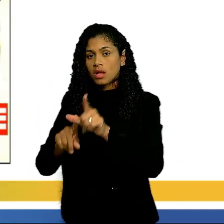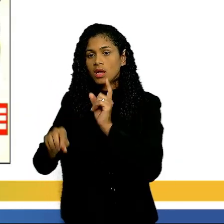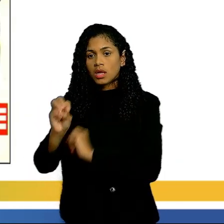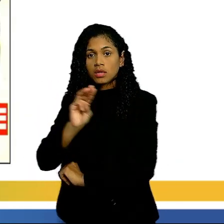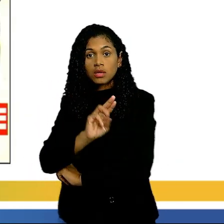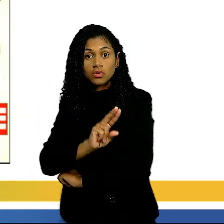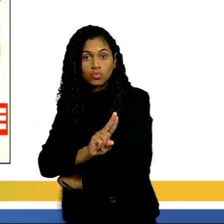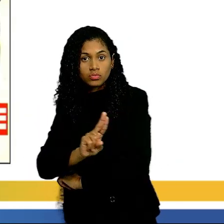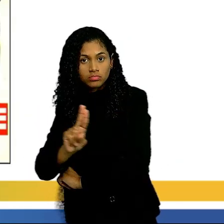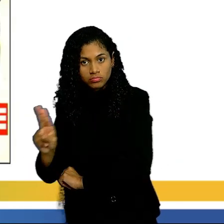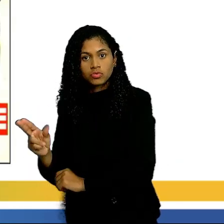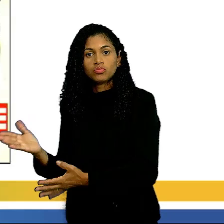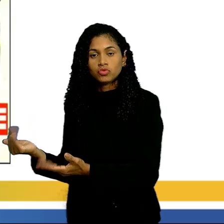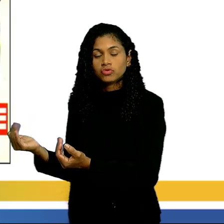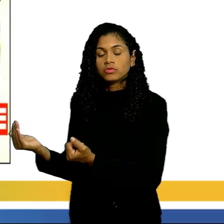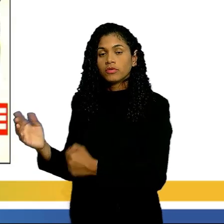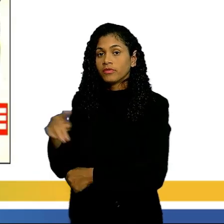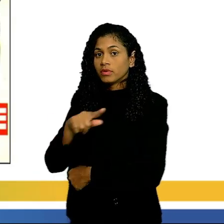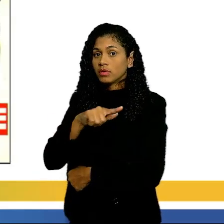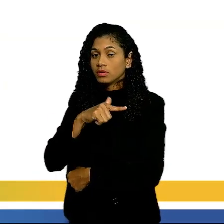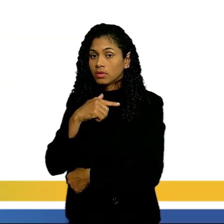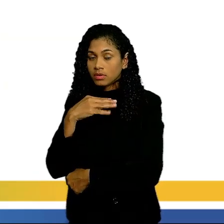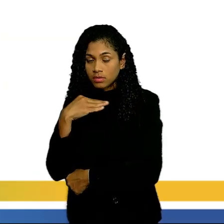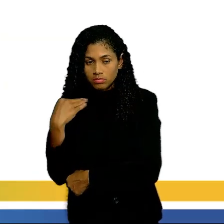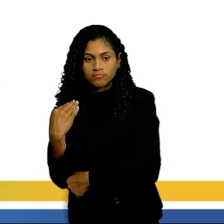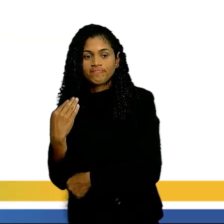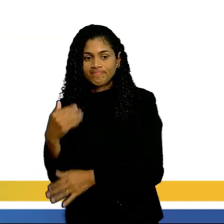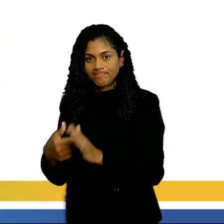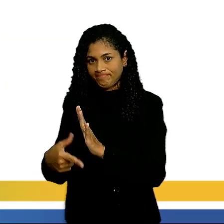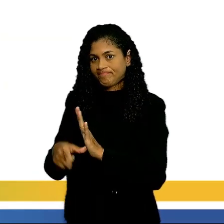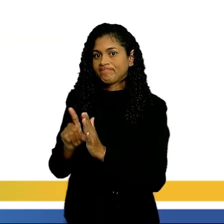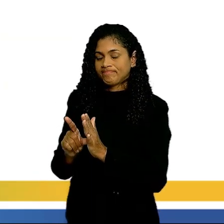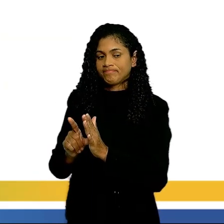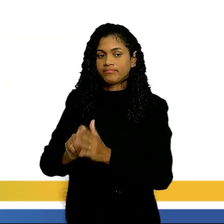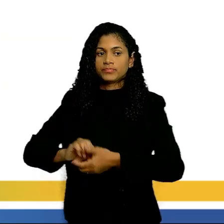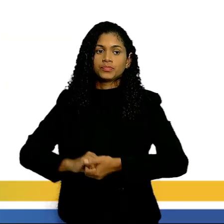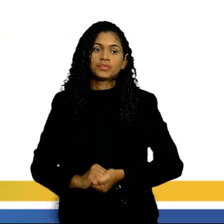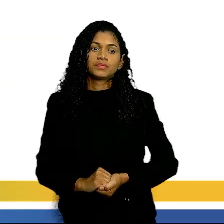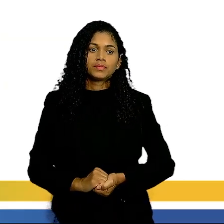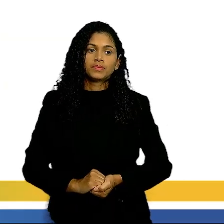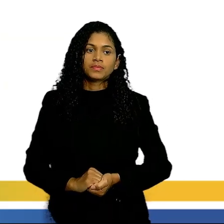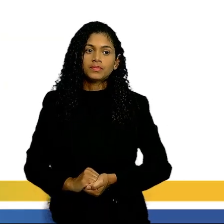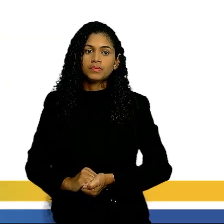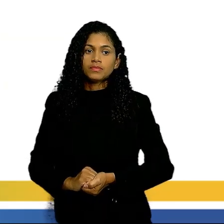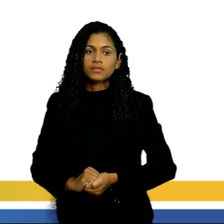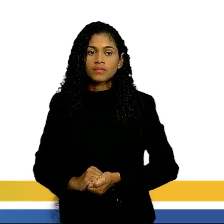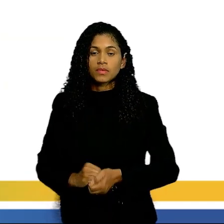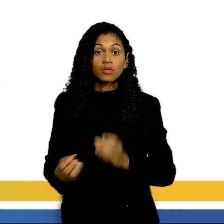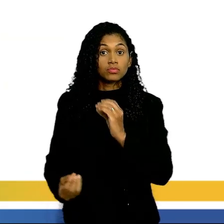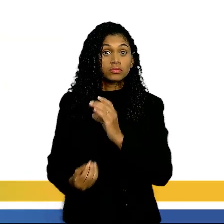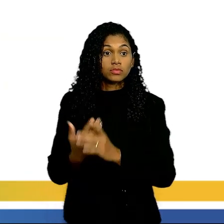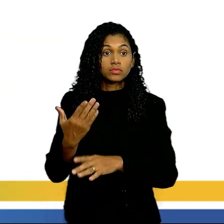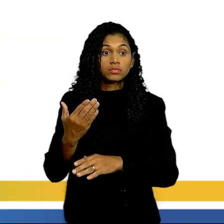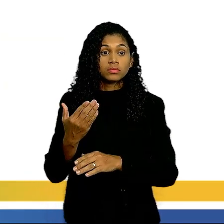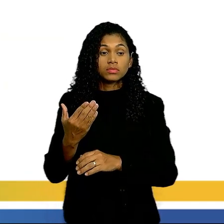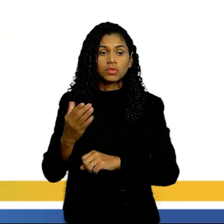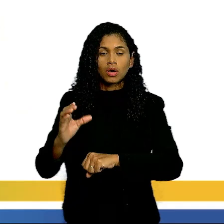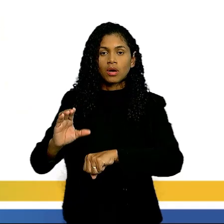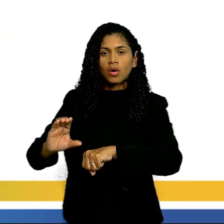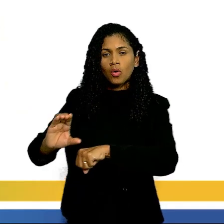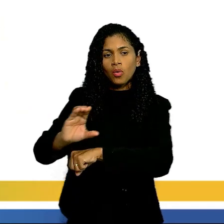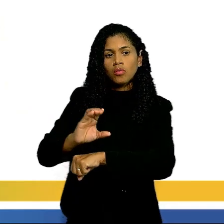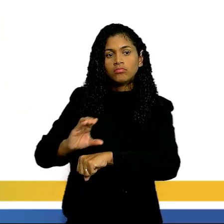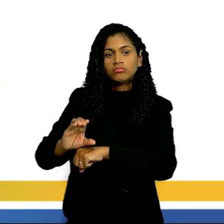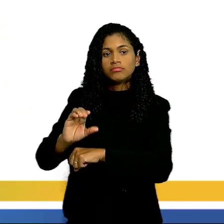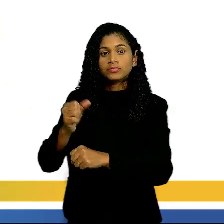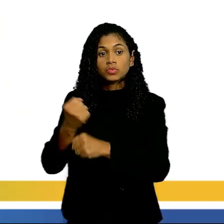armada vai ter fim, como eu já disse anteriormente, com a elaboração da Constituição de 1934. Essa